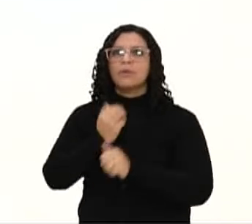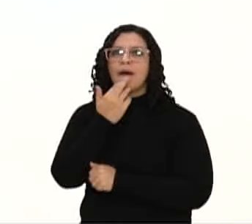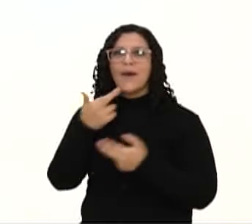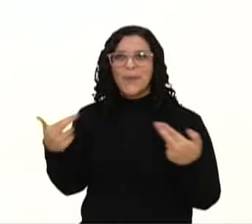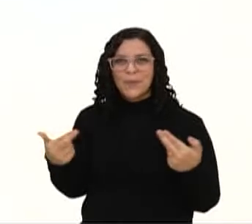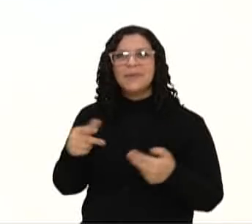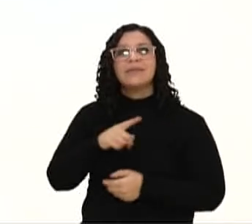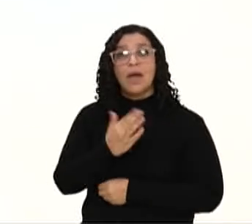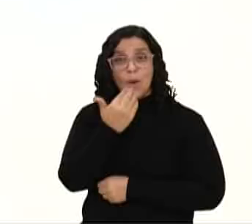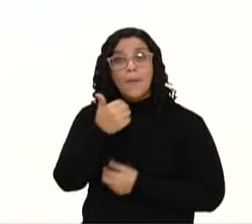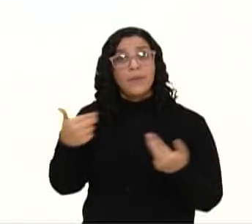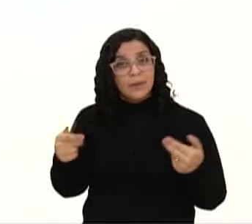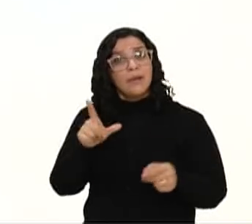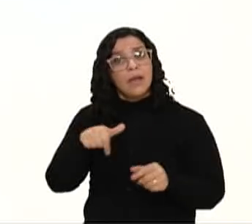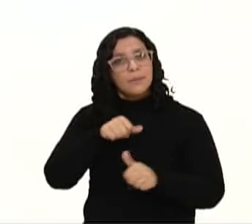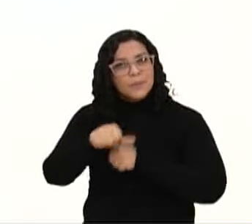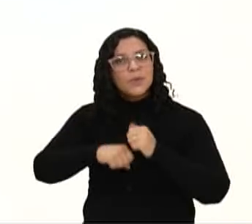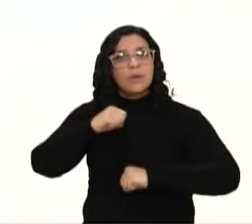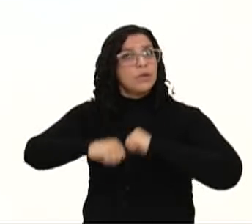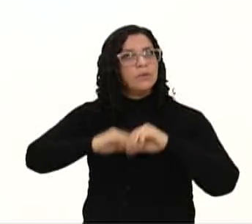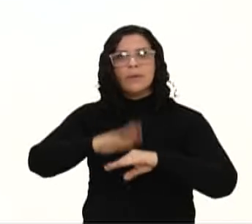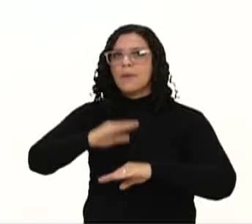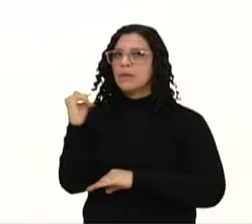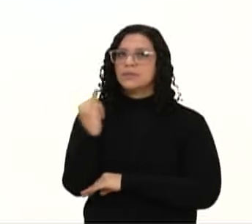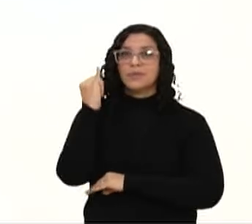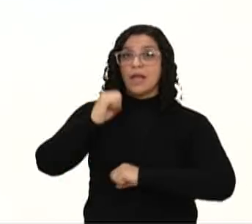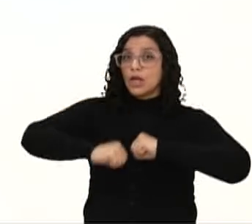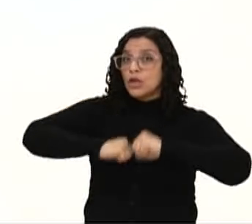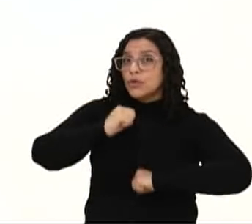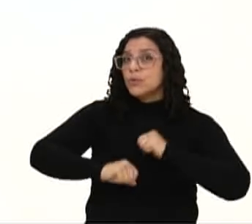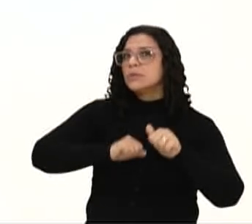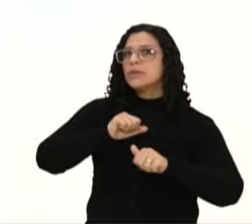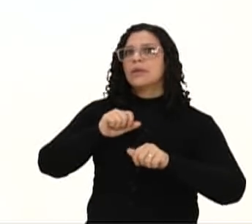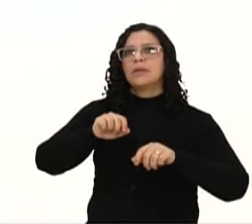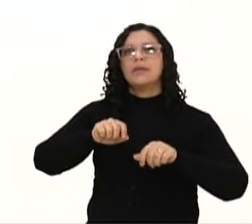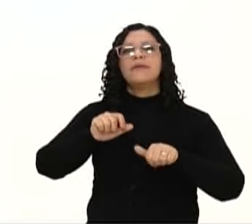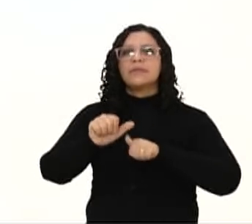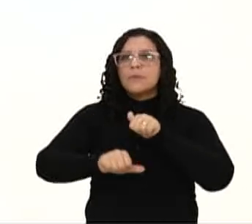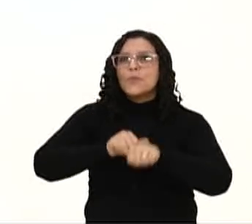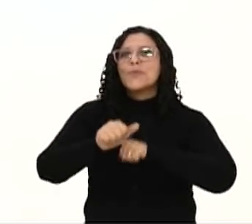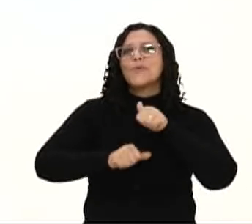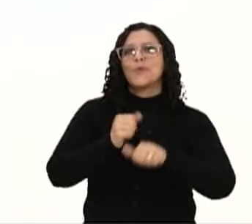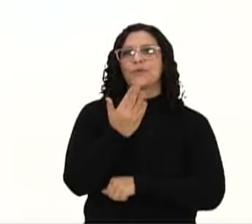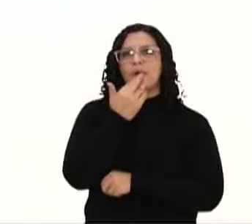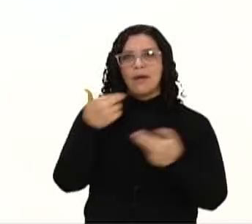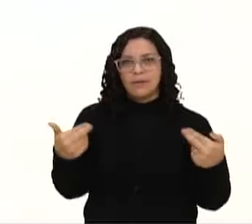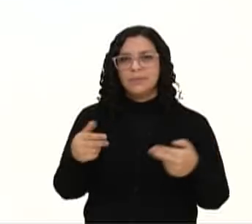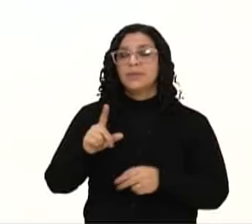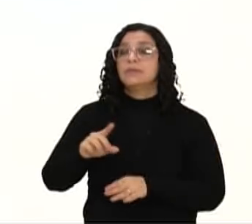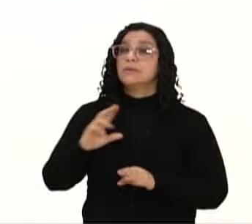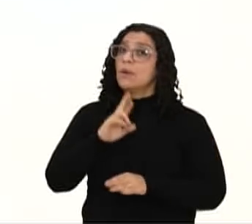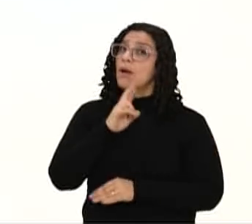de alimentos, né? É o mais importante, não poderia ser outro a não ser esse, né? Responsável por